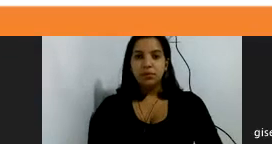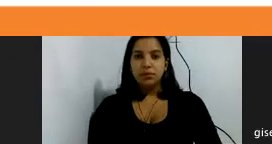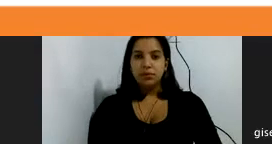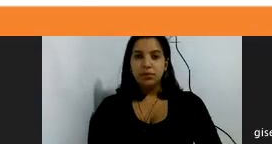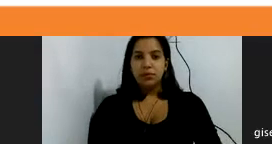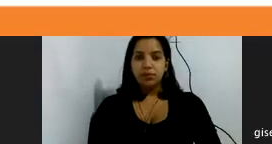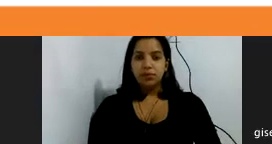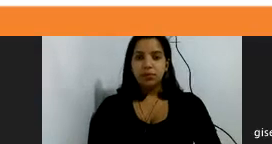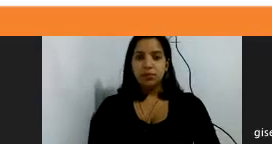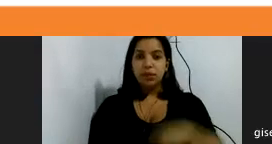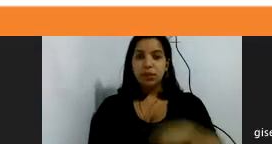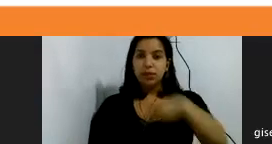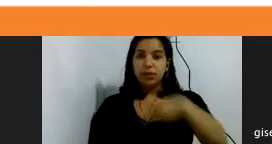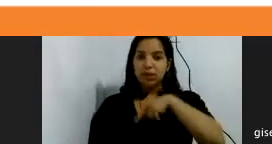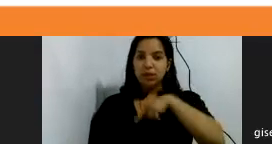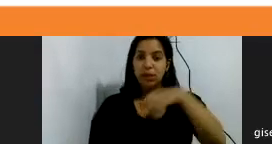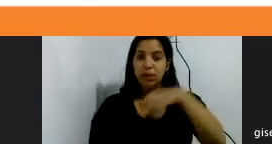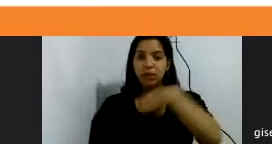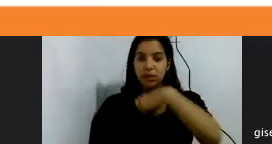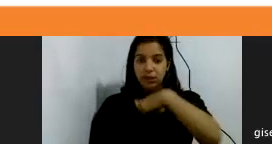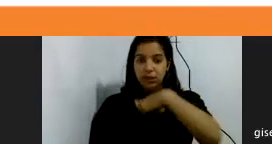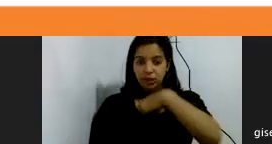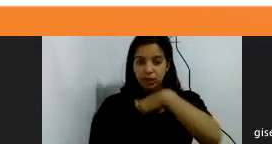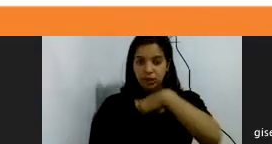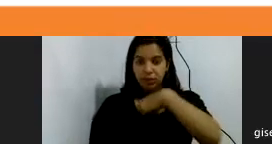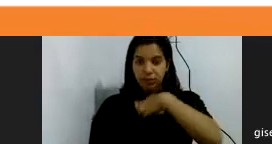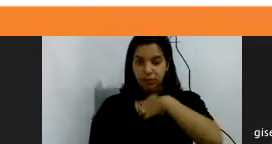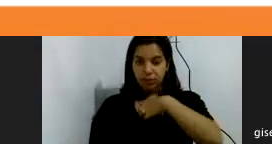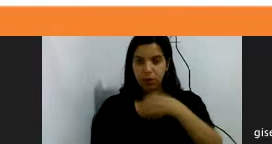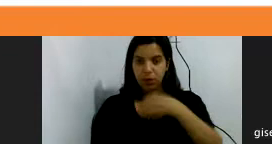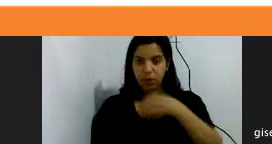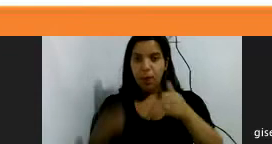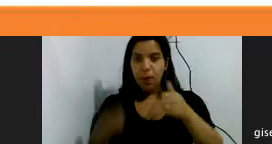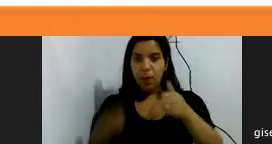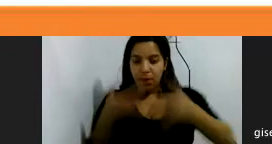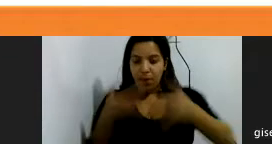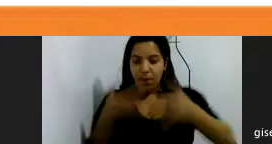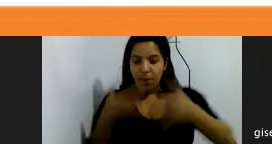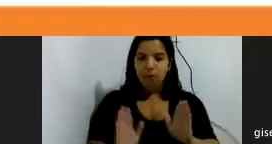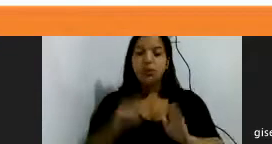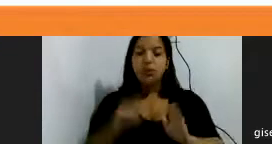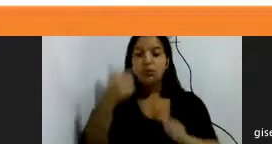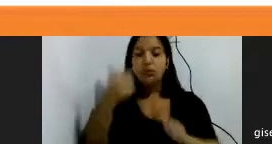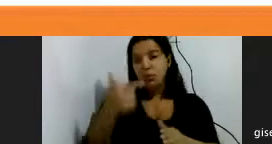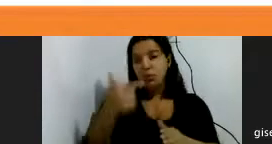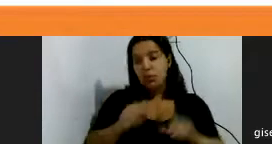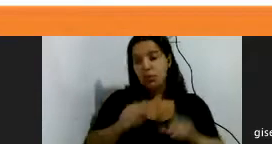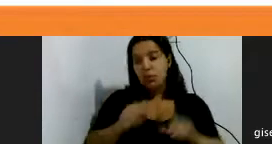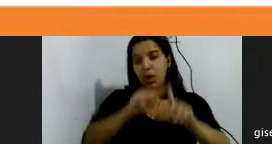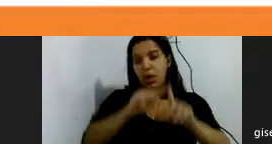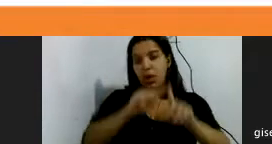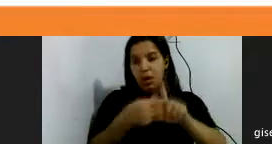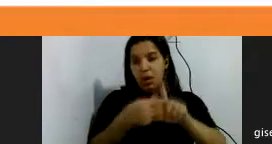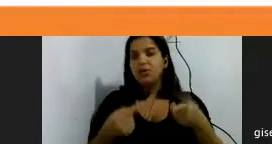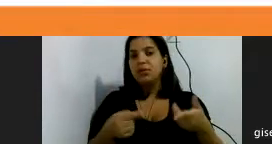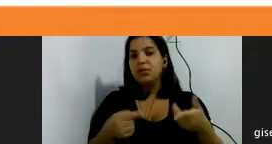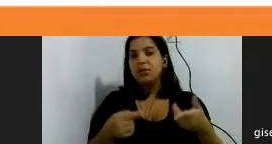Então, a gente tem a sensibilização durante o primeiro parto e na segunda gravidez,